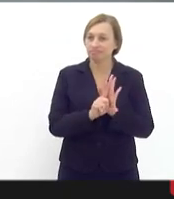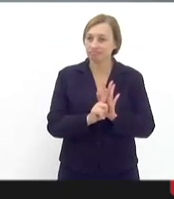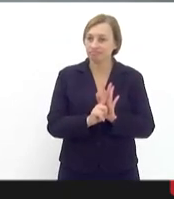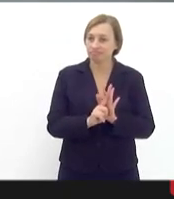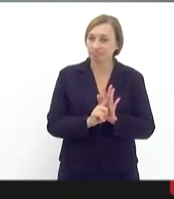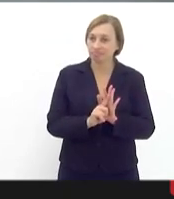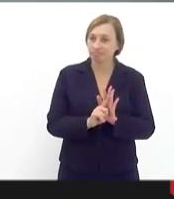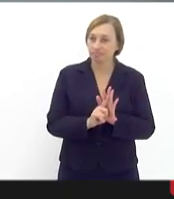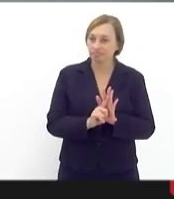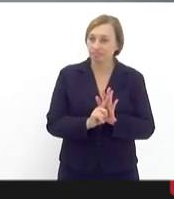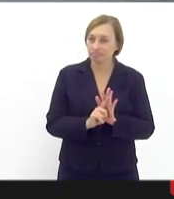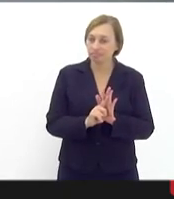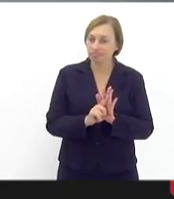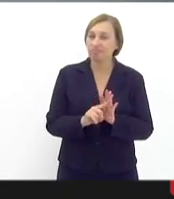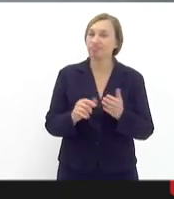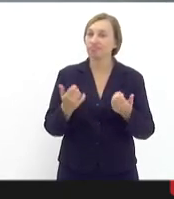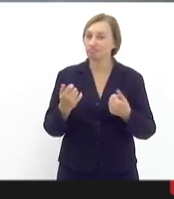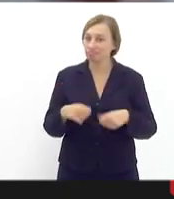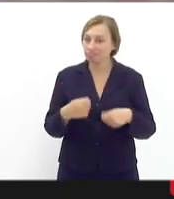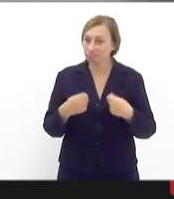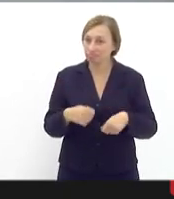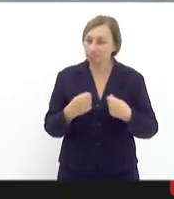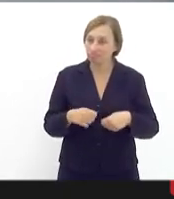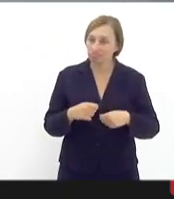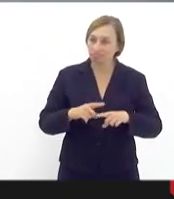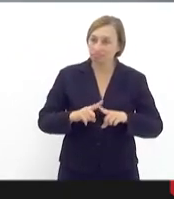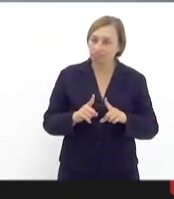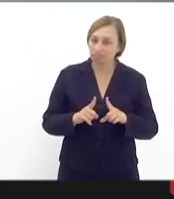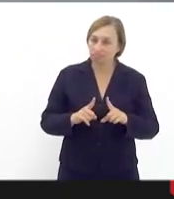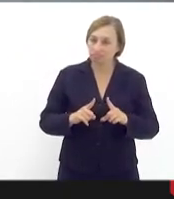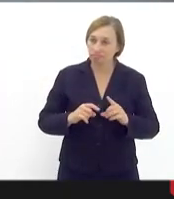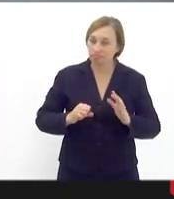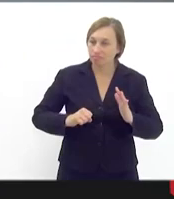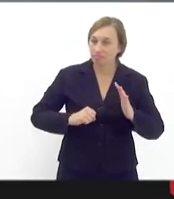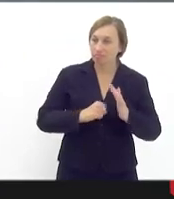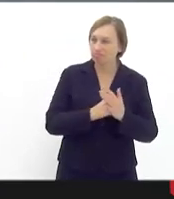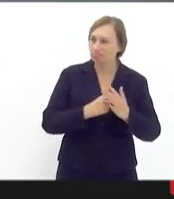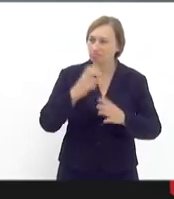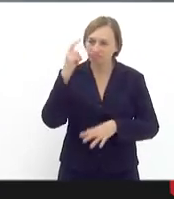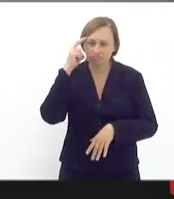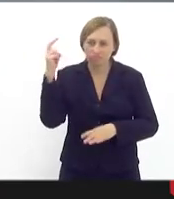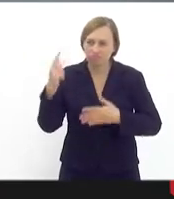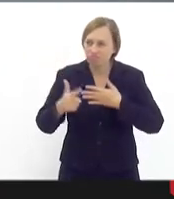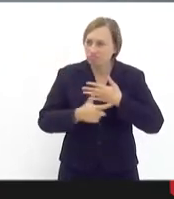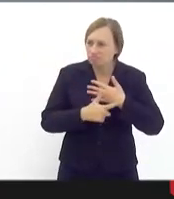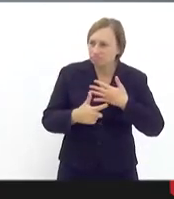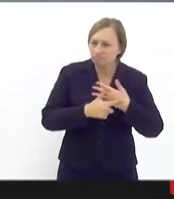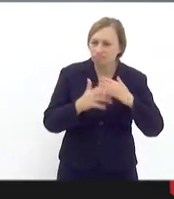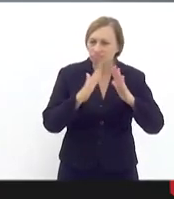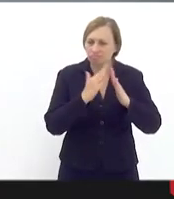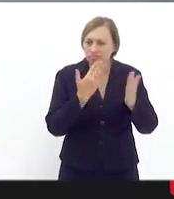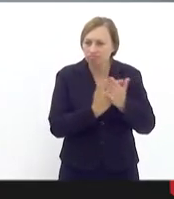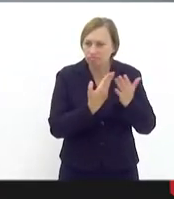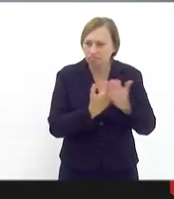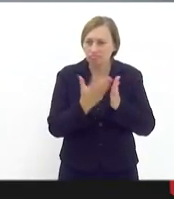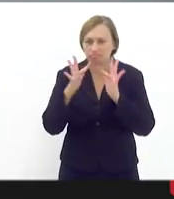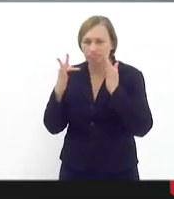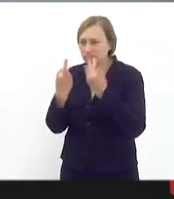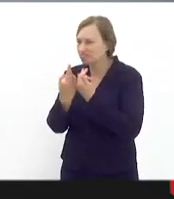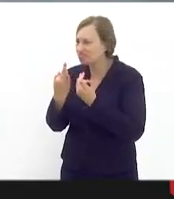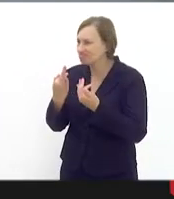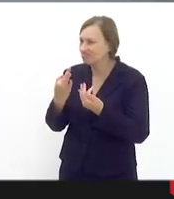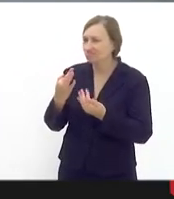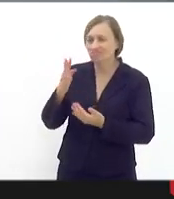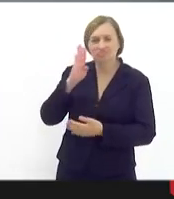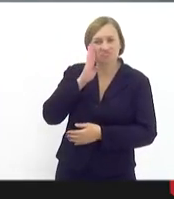areia. Ela é necessária. Mas o embate cultural, o papel da escola, das famílias, é essencial.